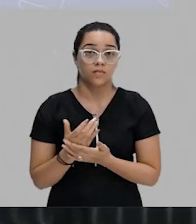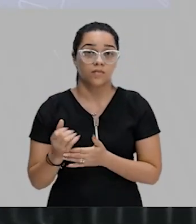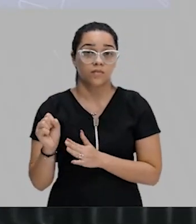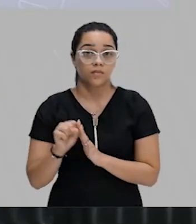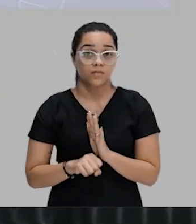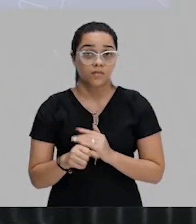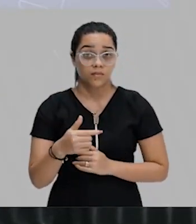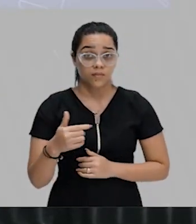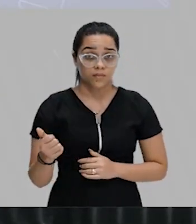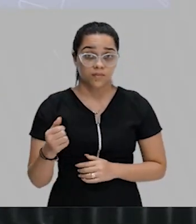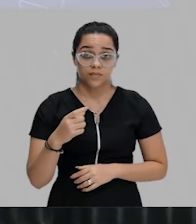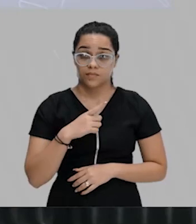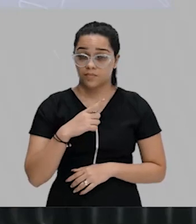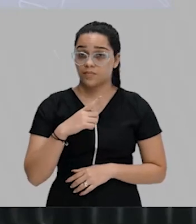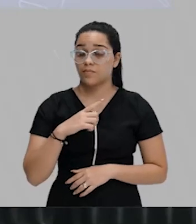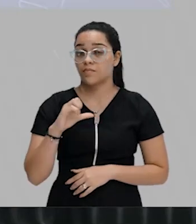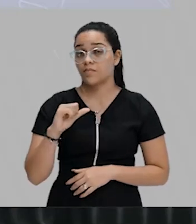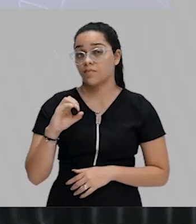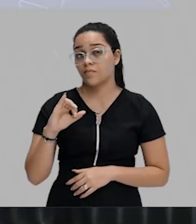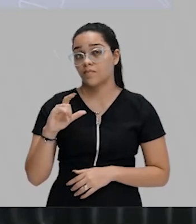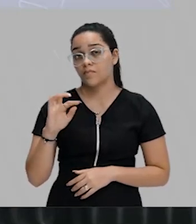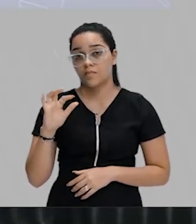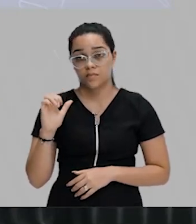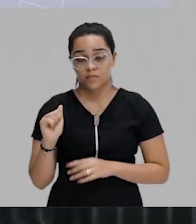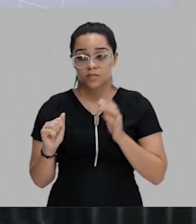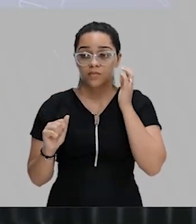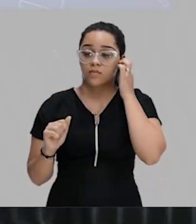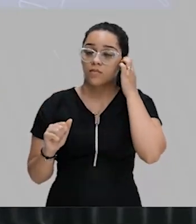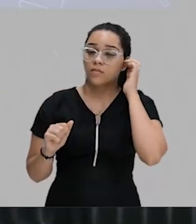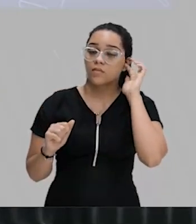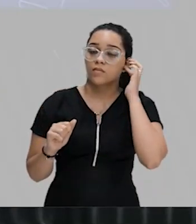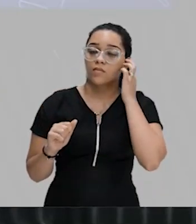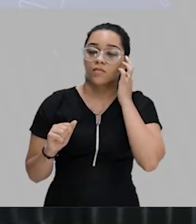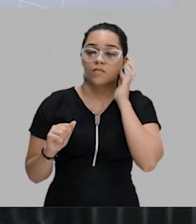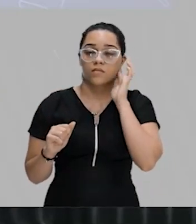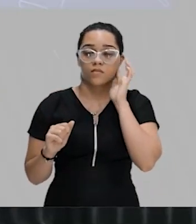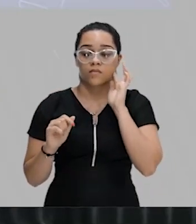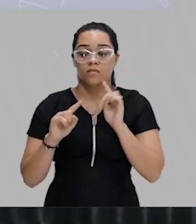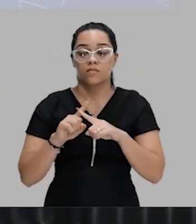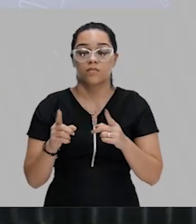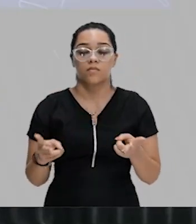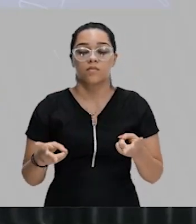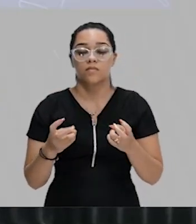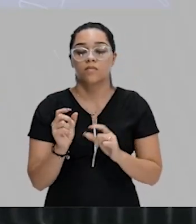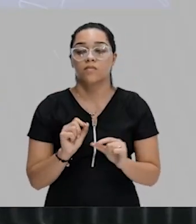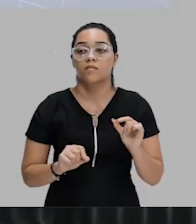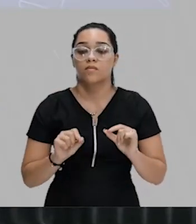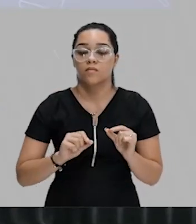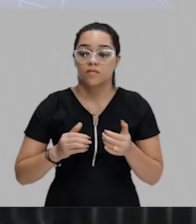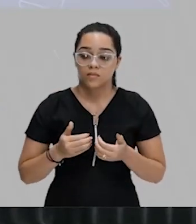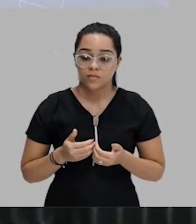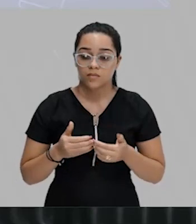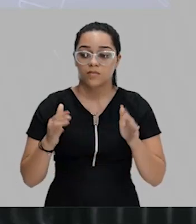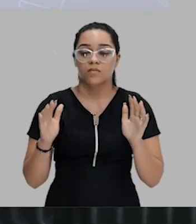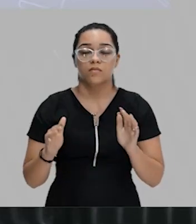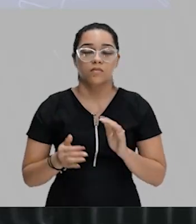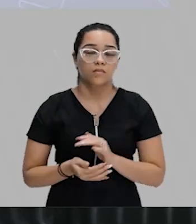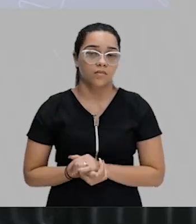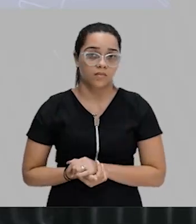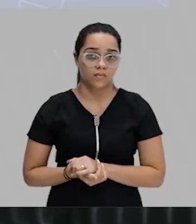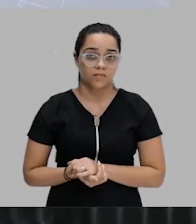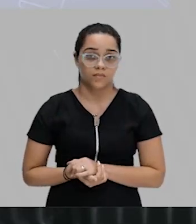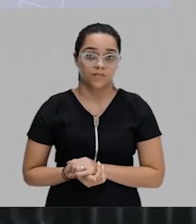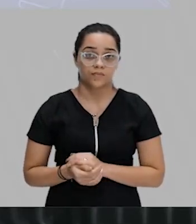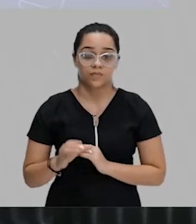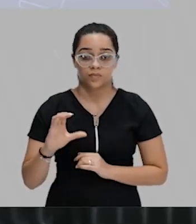XXI, apesar do regime socialista, né, mas vai se observar uma certa, uma certa abertura, né?